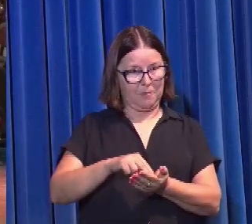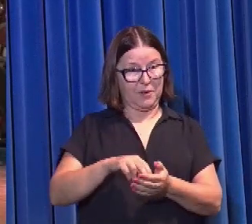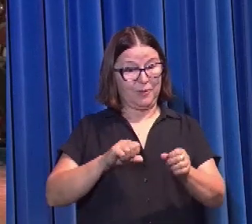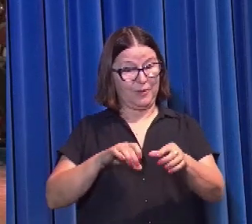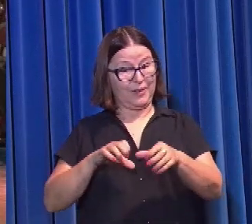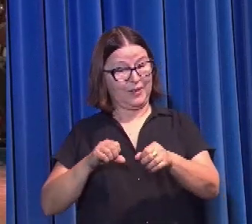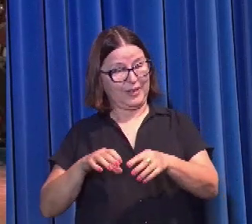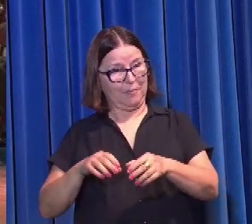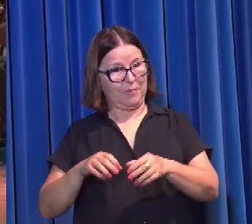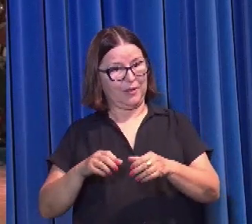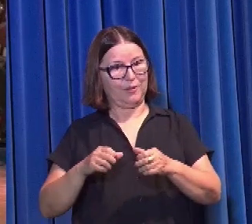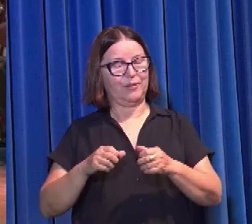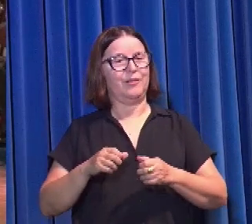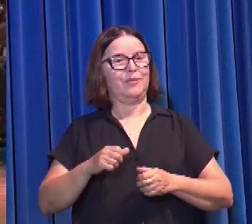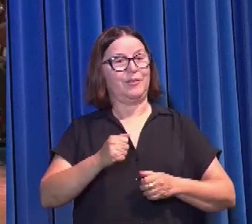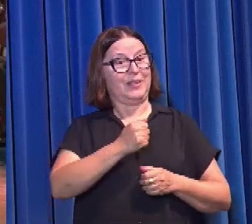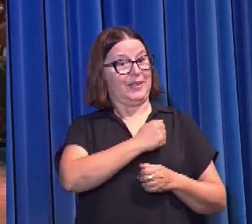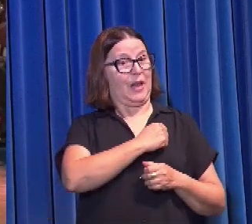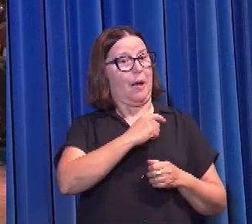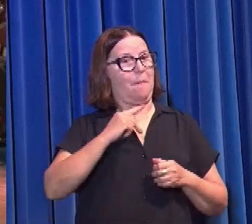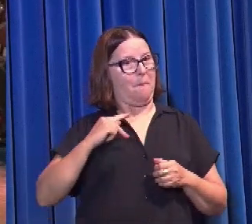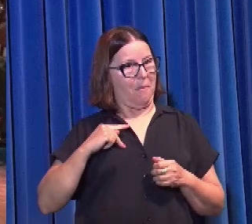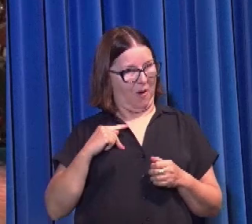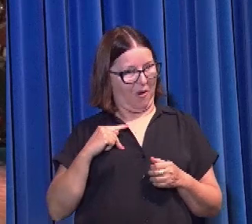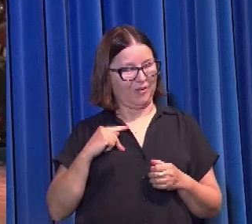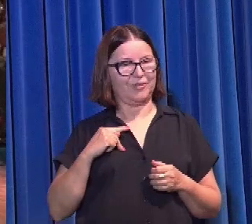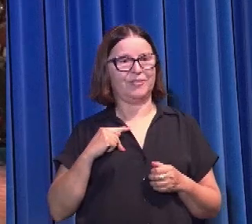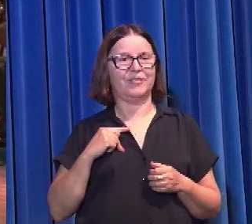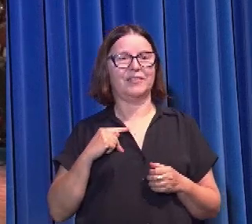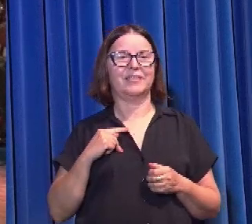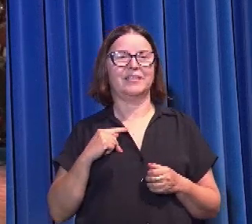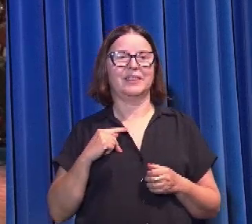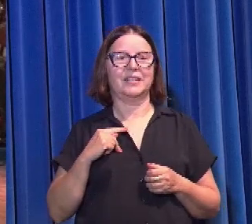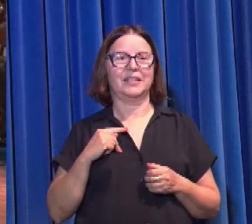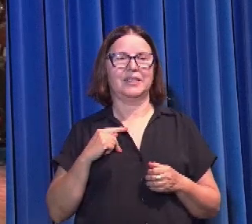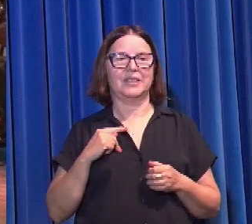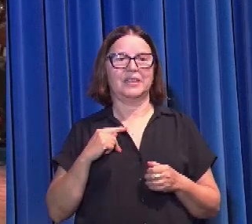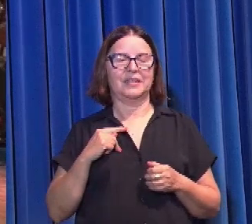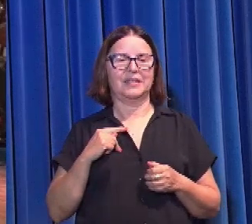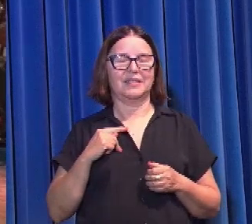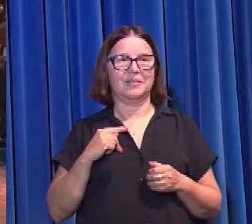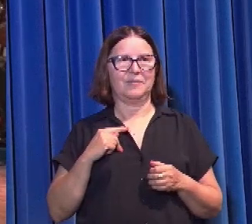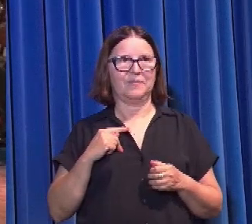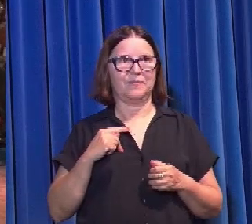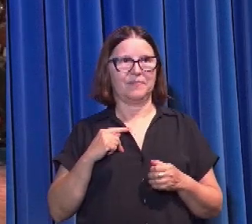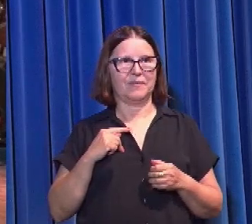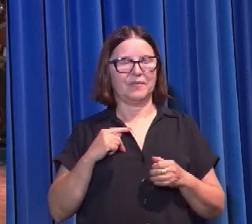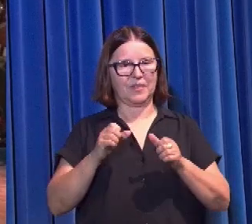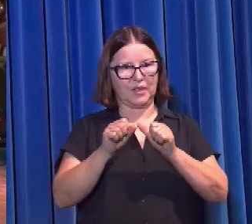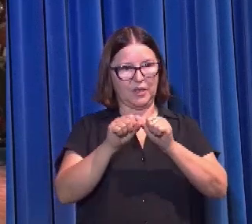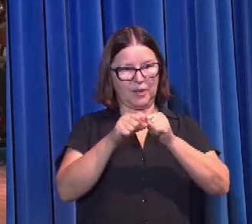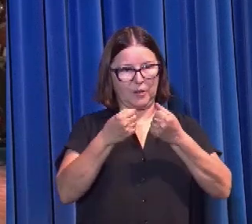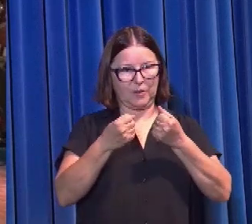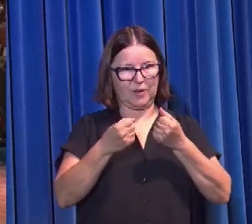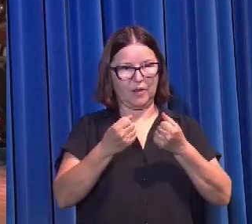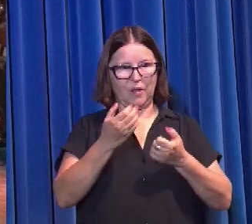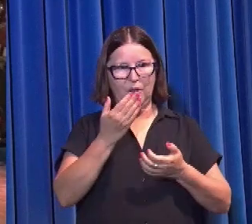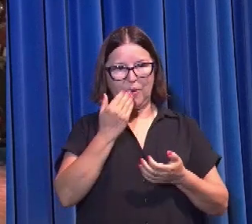apóstolos, na comunhão, no partir do pão e nas orações. Eles perseveravam, esforçavam-se